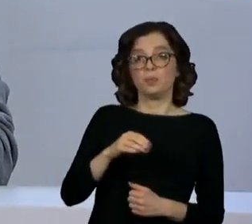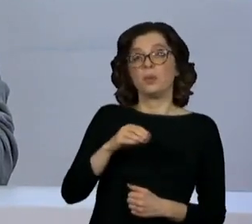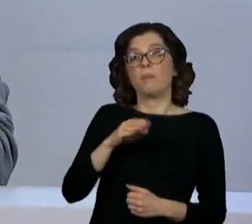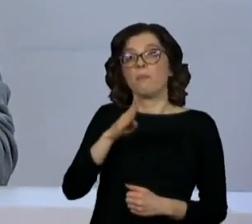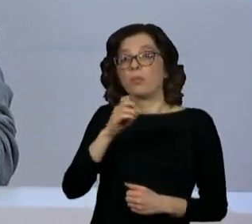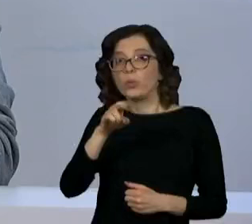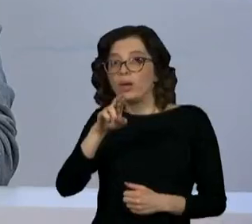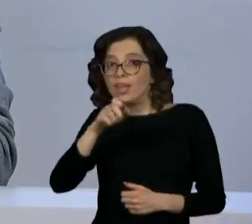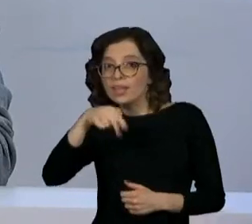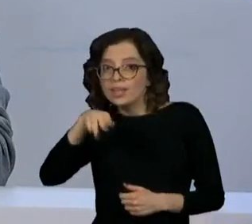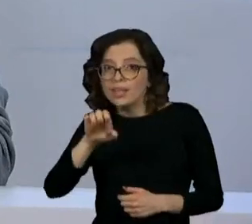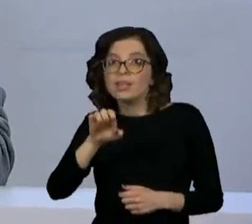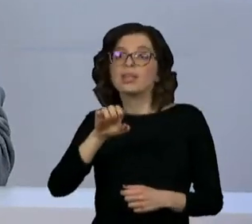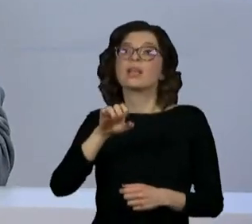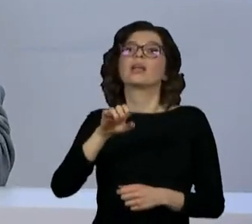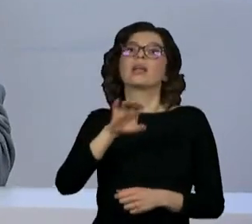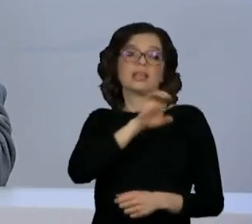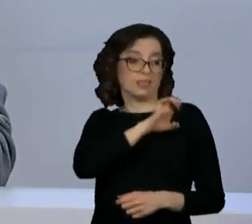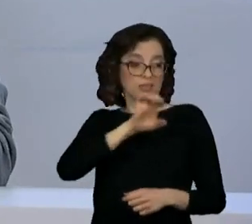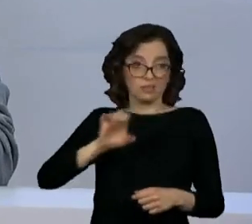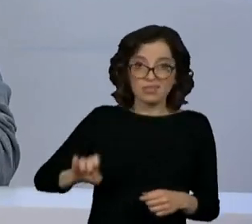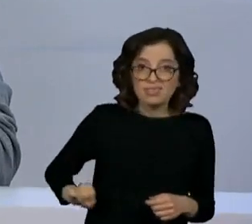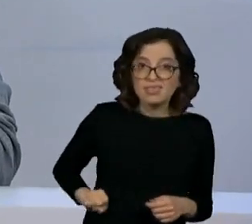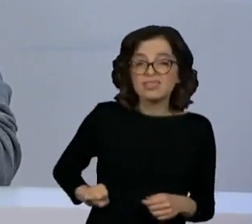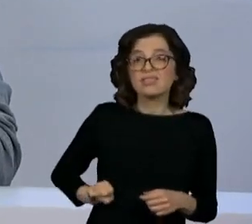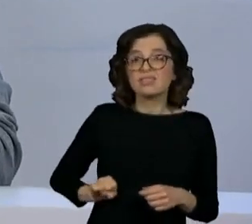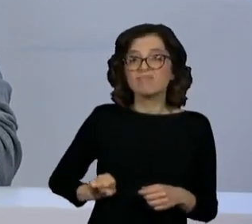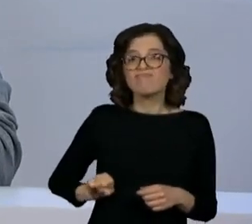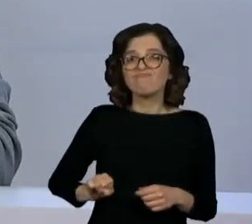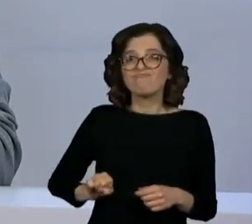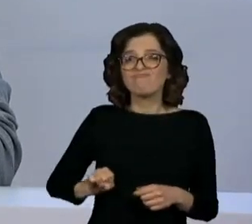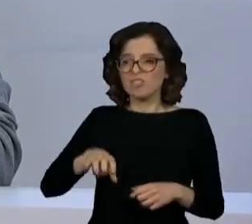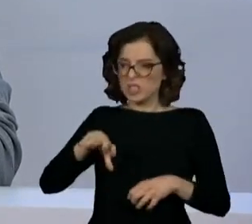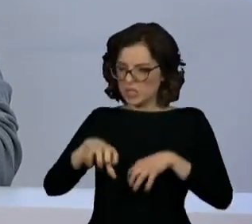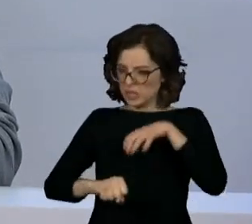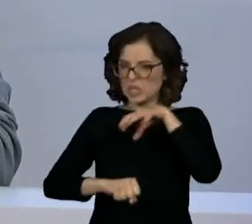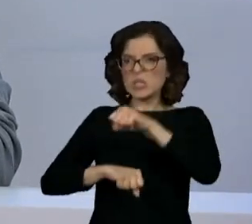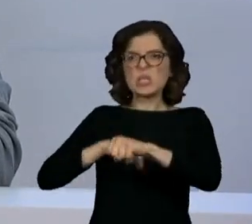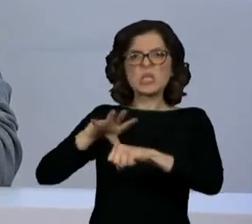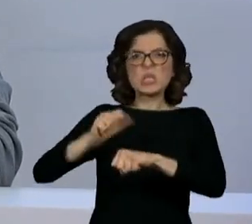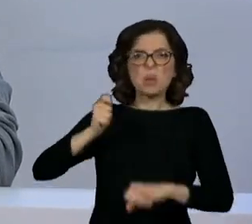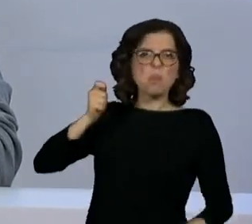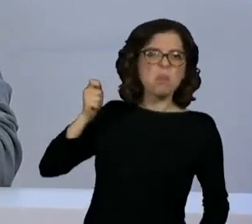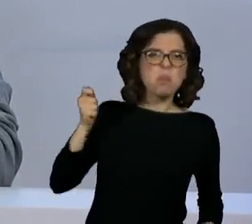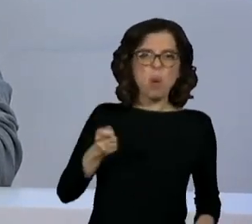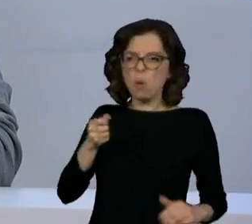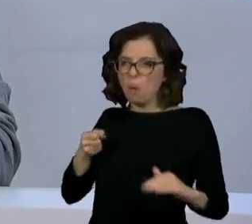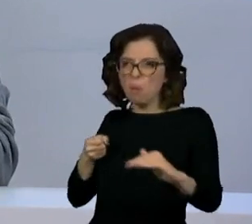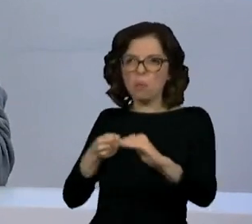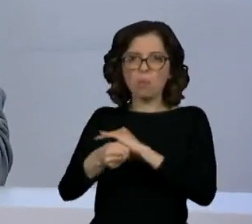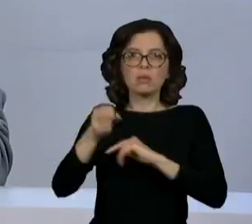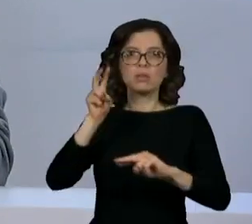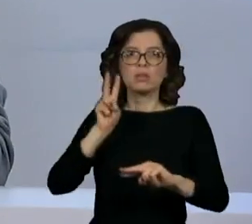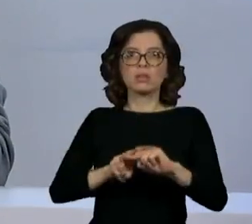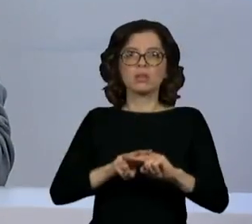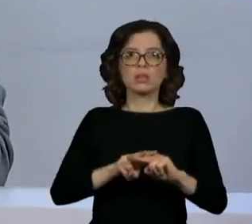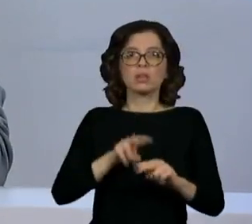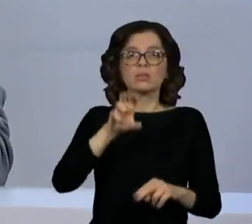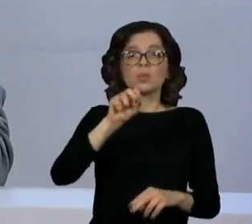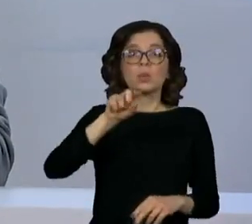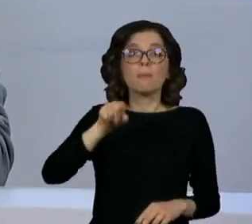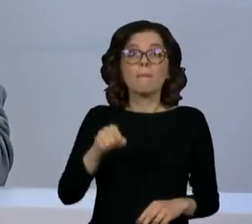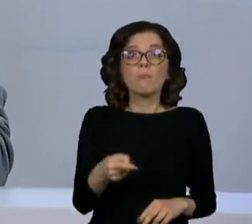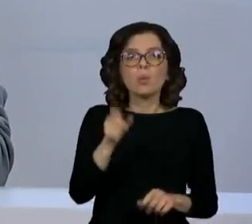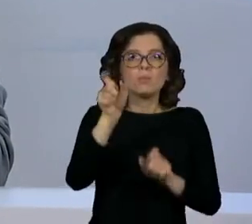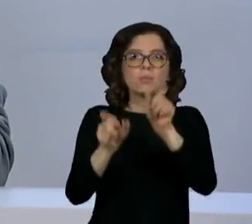El Salvador com mão de ferro, prendendo mais de 50 mil pessoas desde março, quando decretou o estado de exceção, e é um